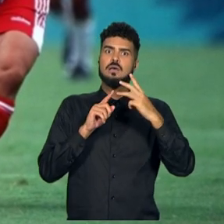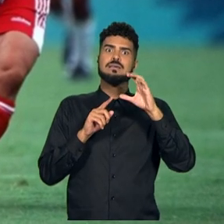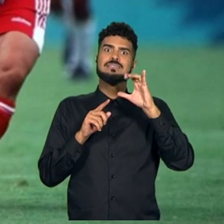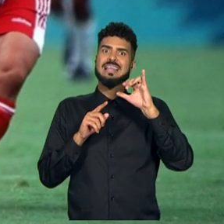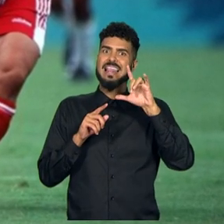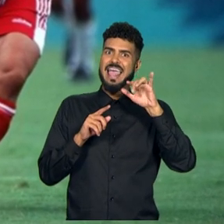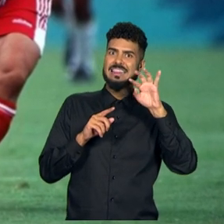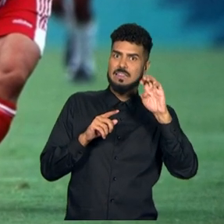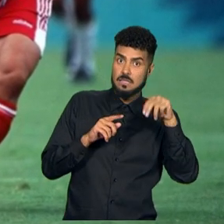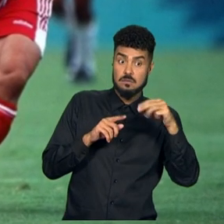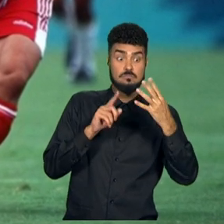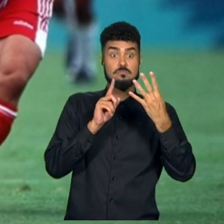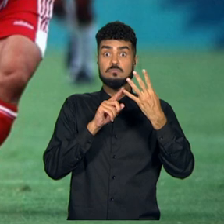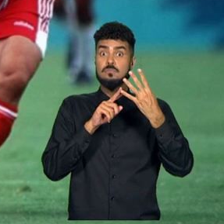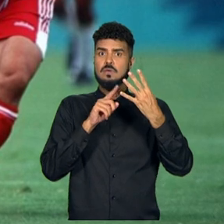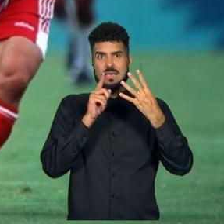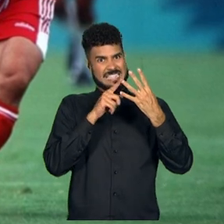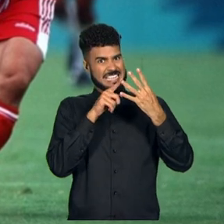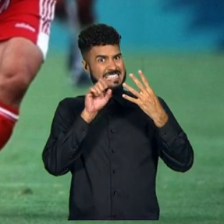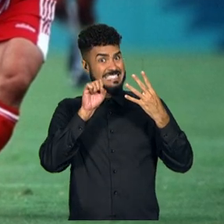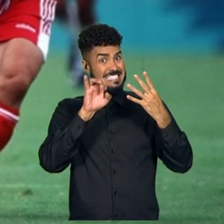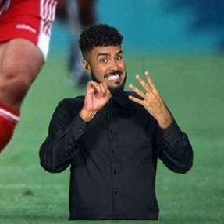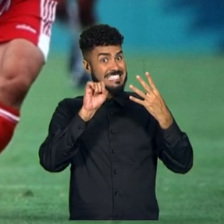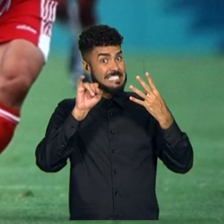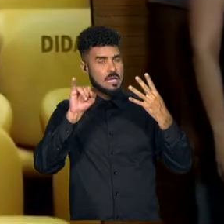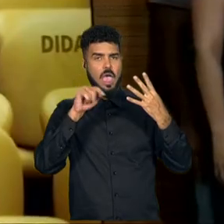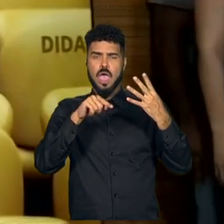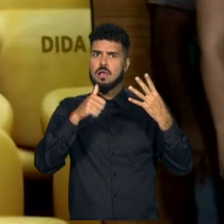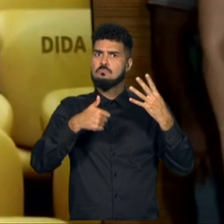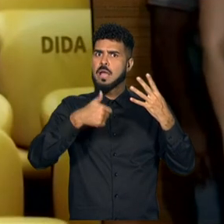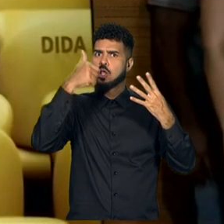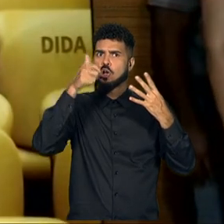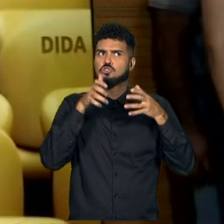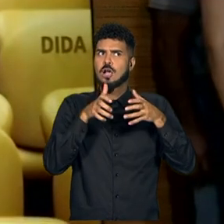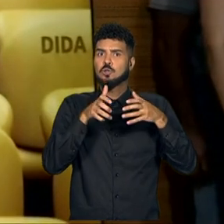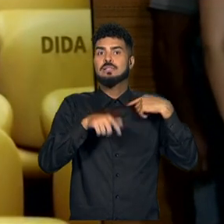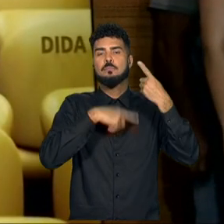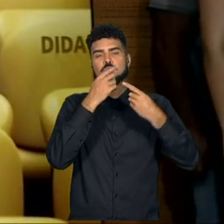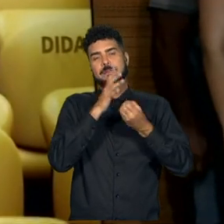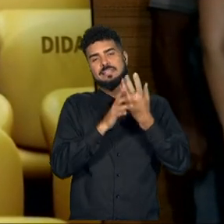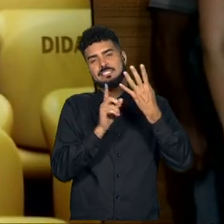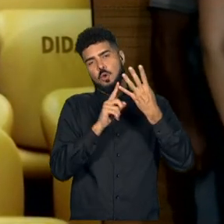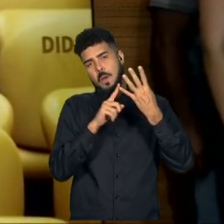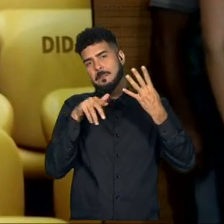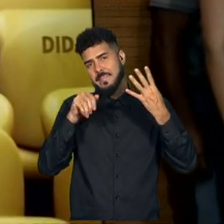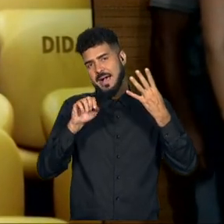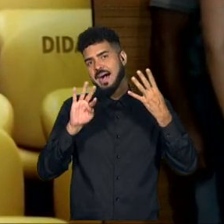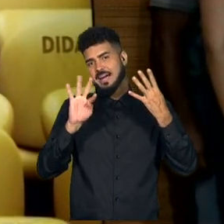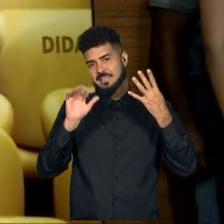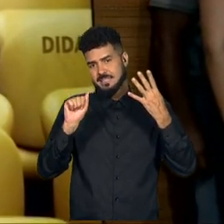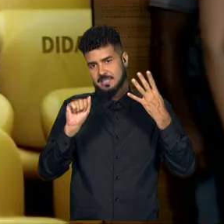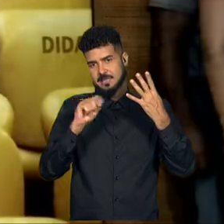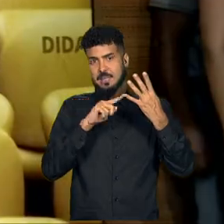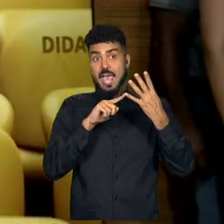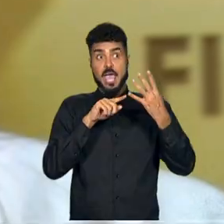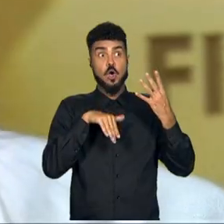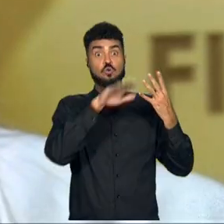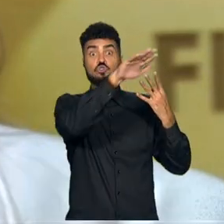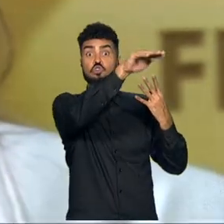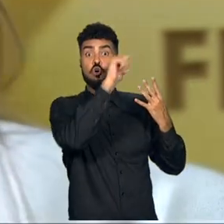é... era a maior jogadora até surgir. Marta, que eu trouxe